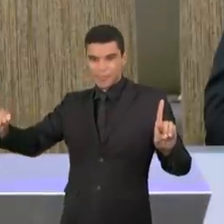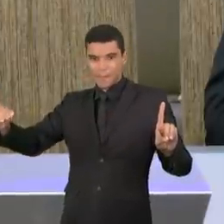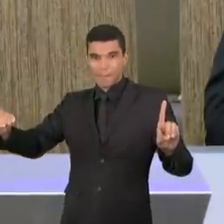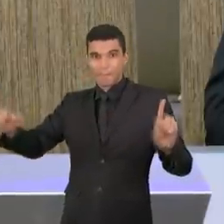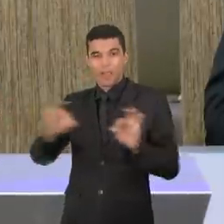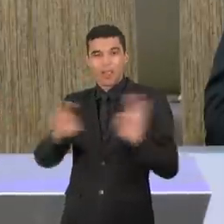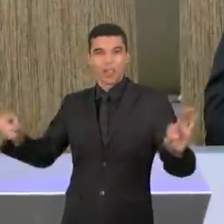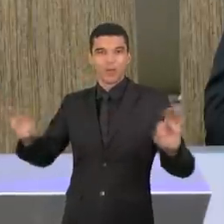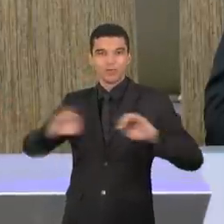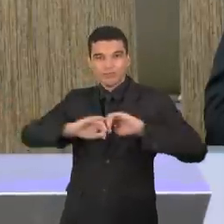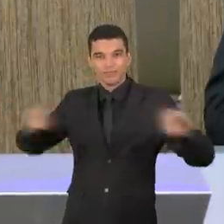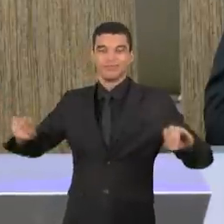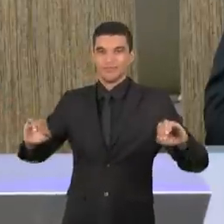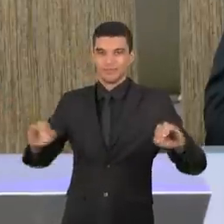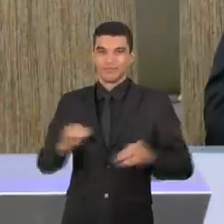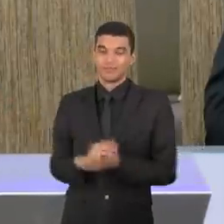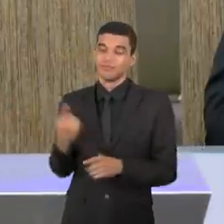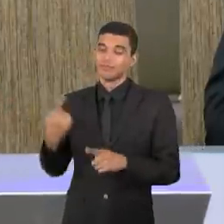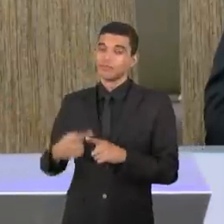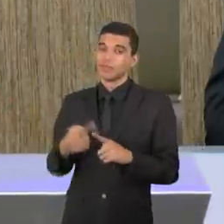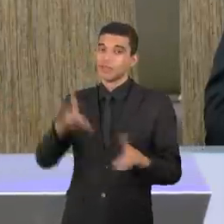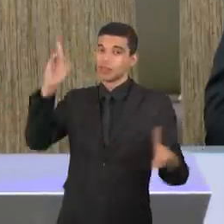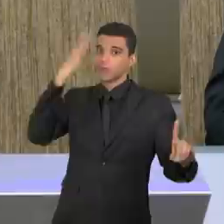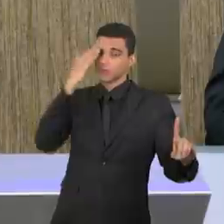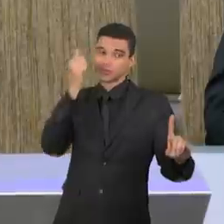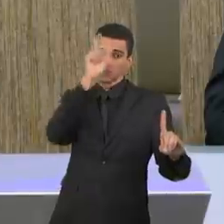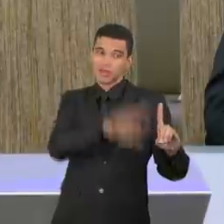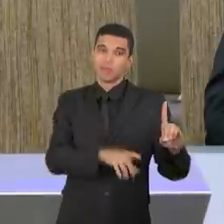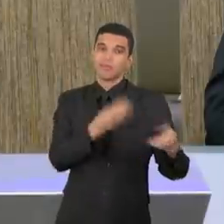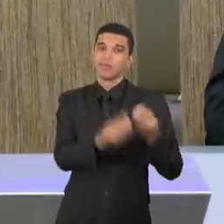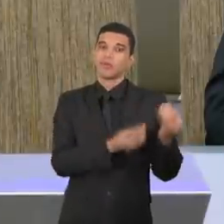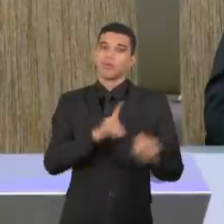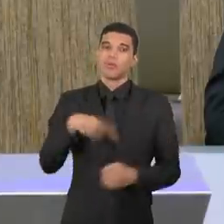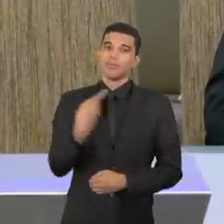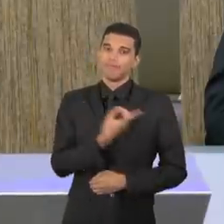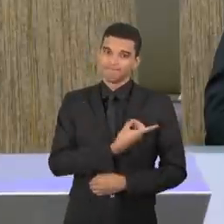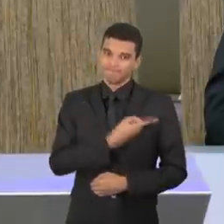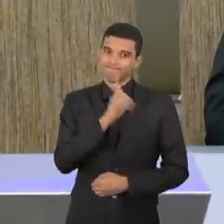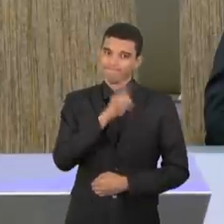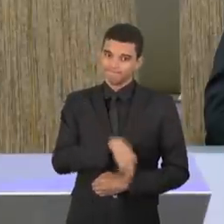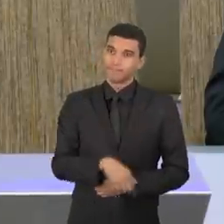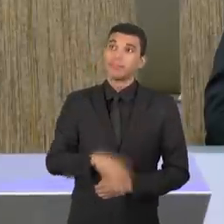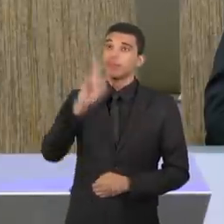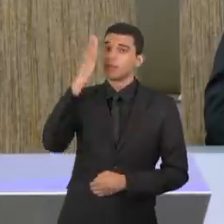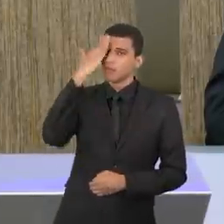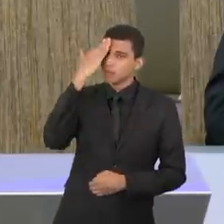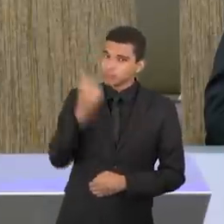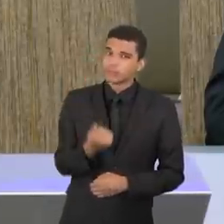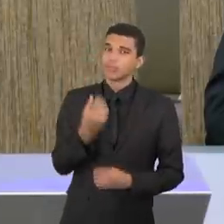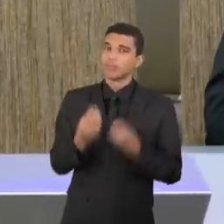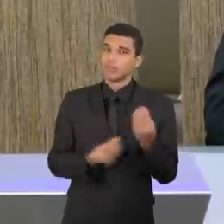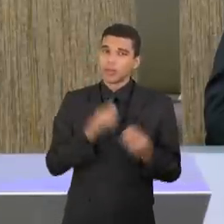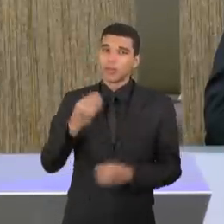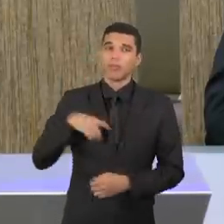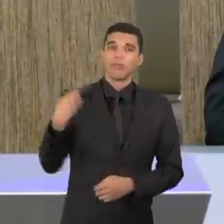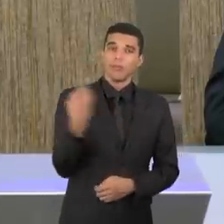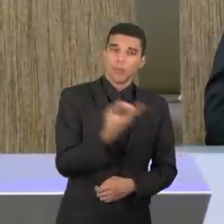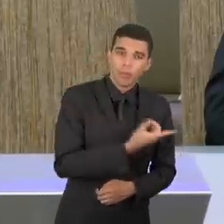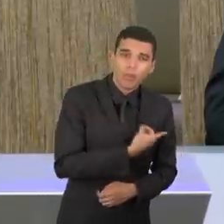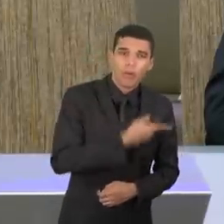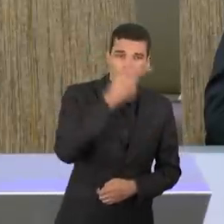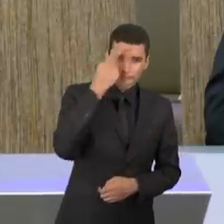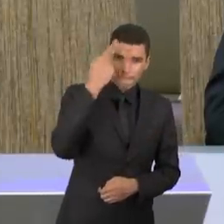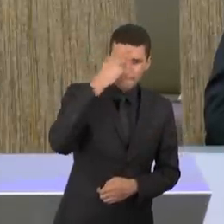estrutura. Lembra-se de que somos pó, porque o homem são seus dias como a erva, como a flor